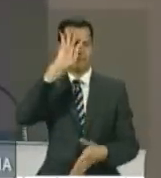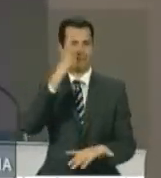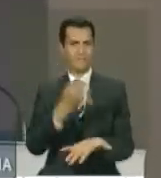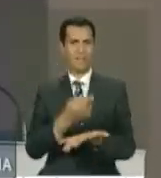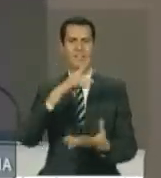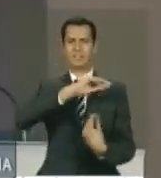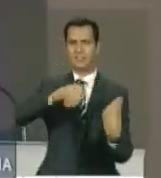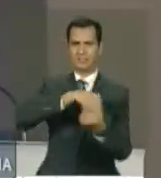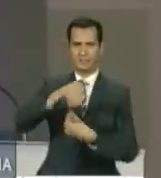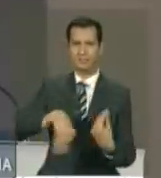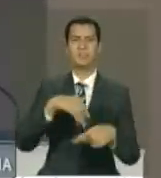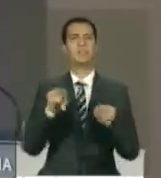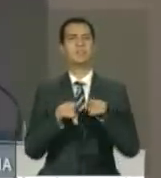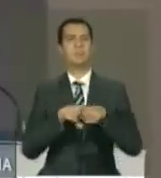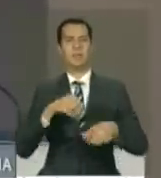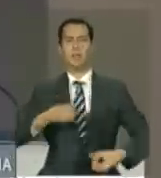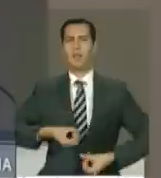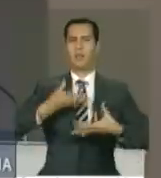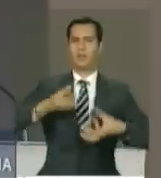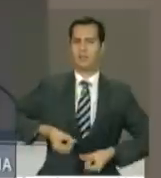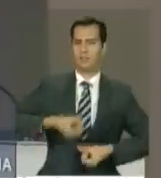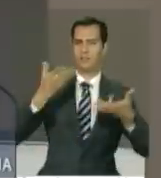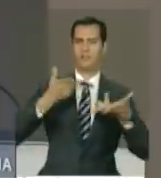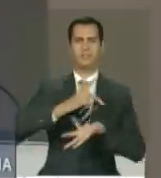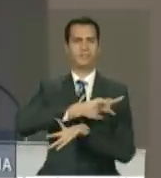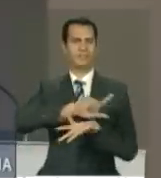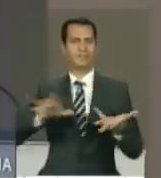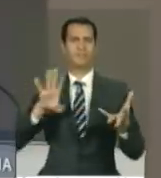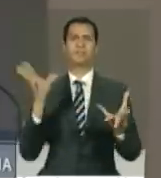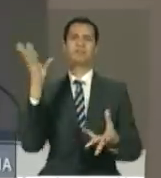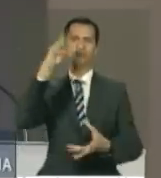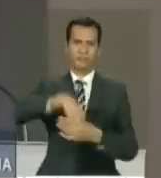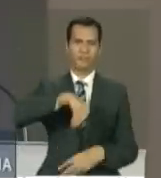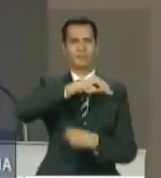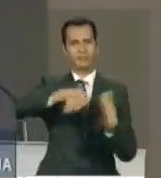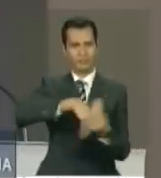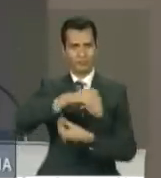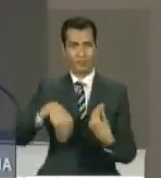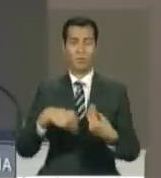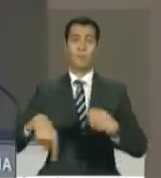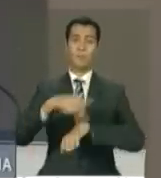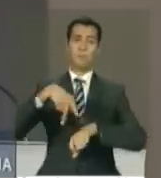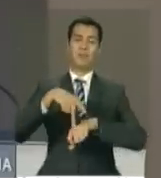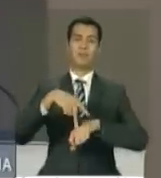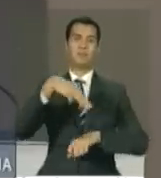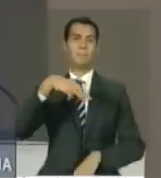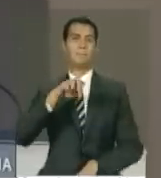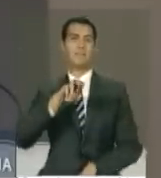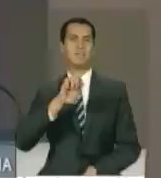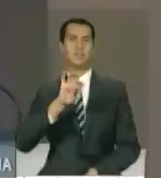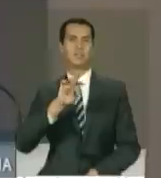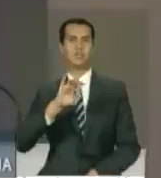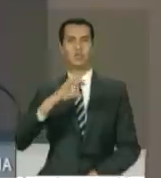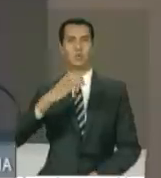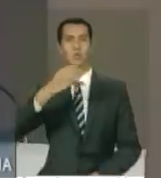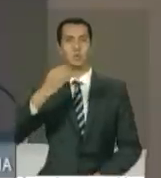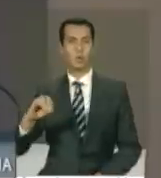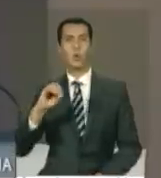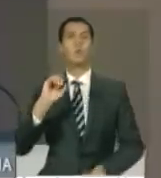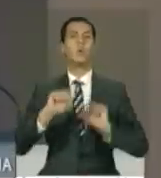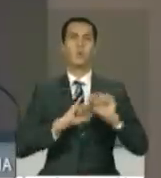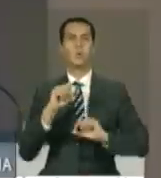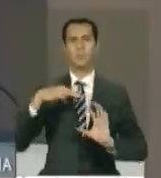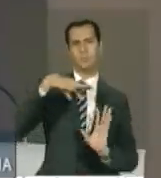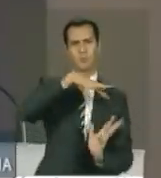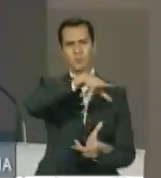artísticas de diferentes tradições. Somos um país mestiço, no qual migrantes de todas as